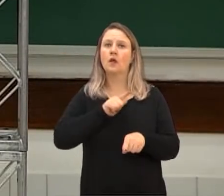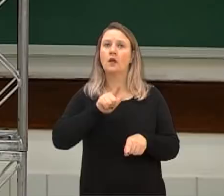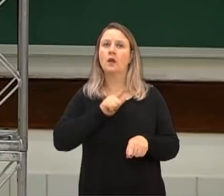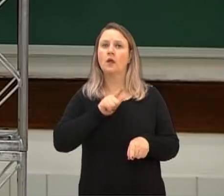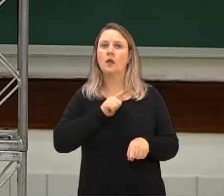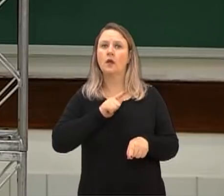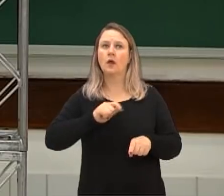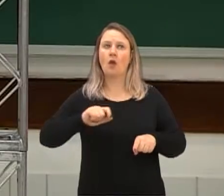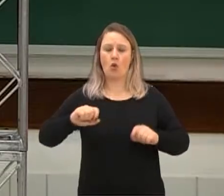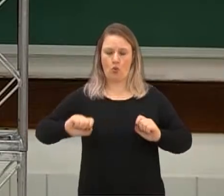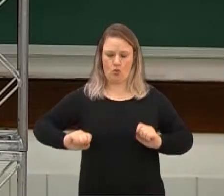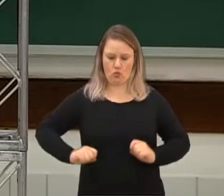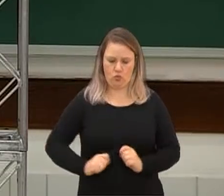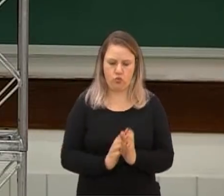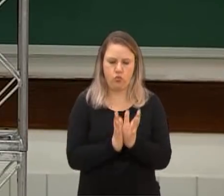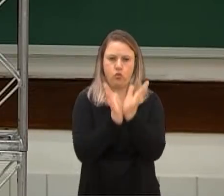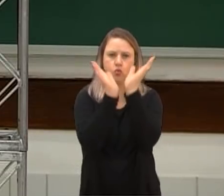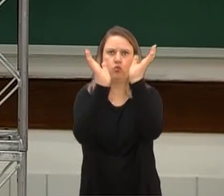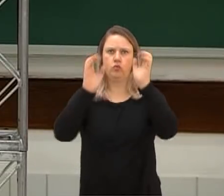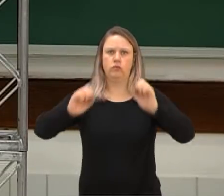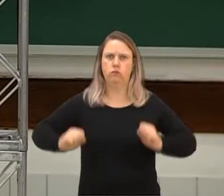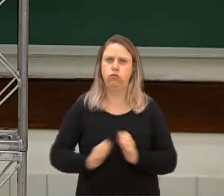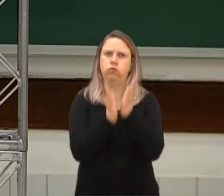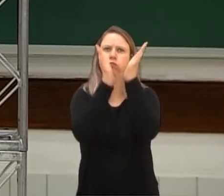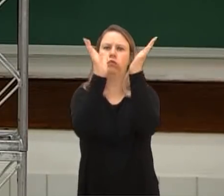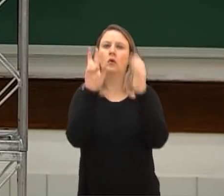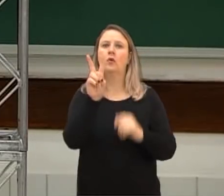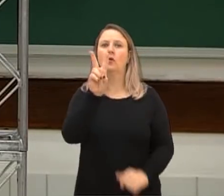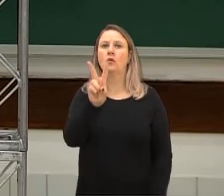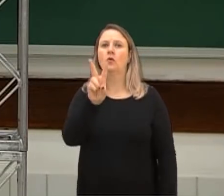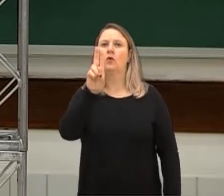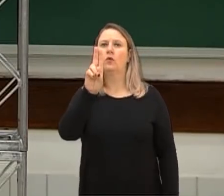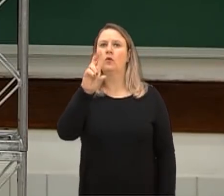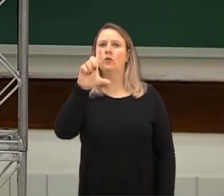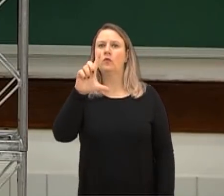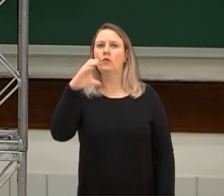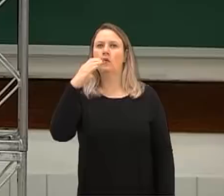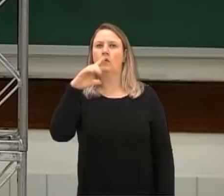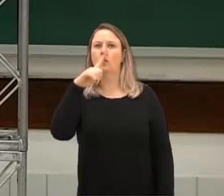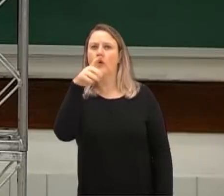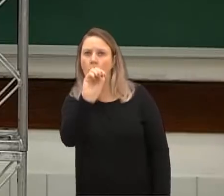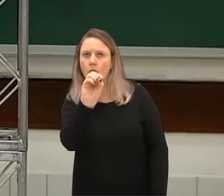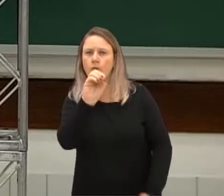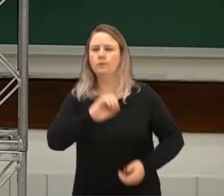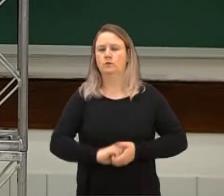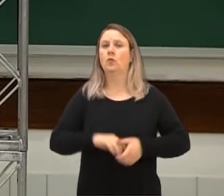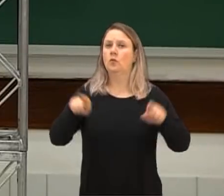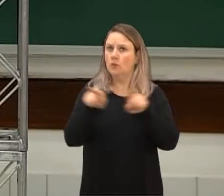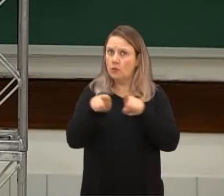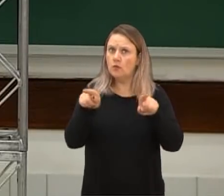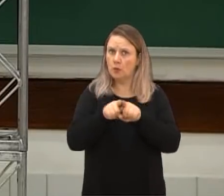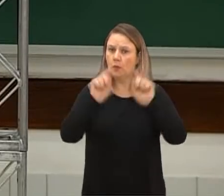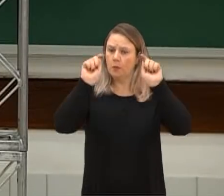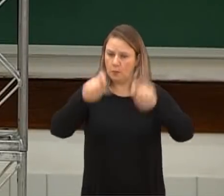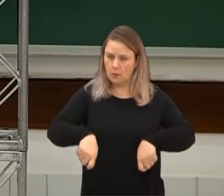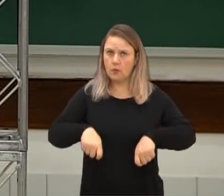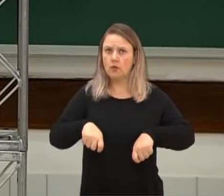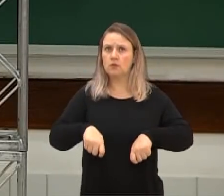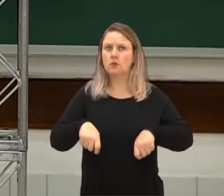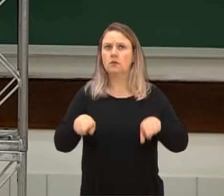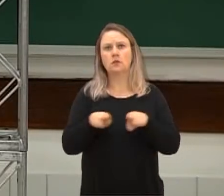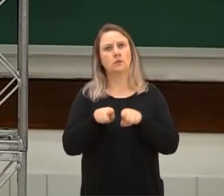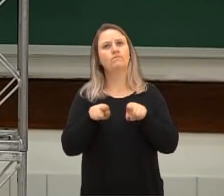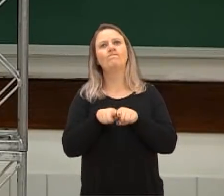os vulcões. Então, se o vulcão ele está submerso, se o vulcão entra em erupção dentro do mar, né, ele entra em erupção do